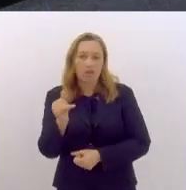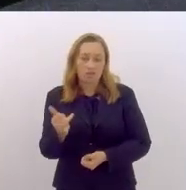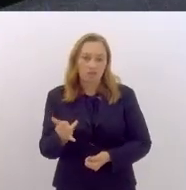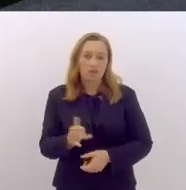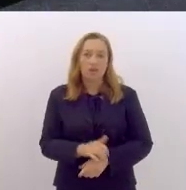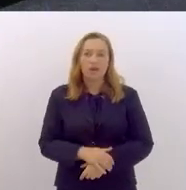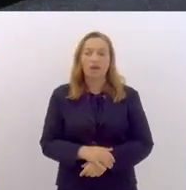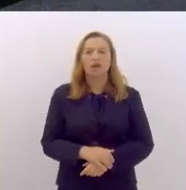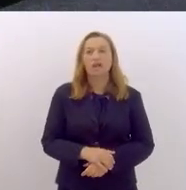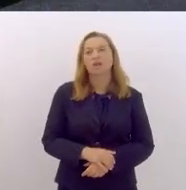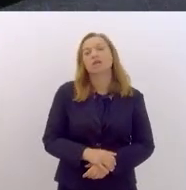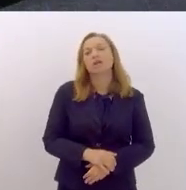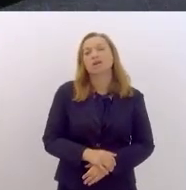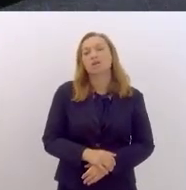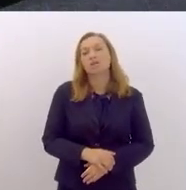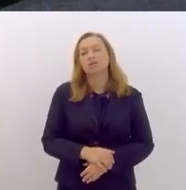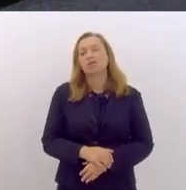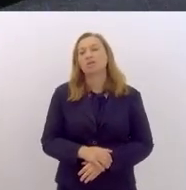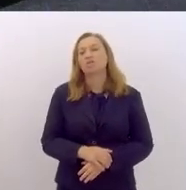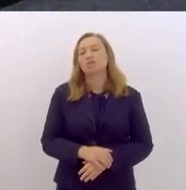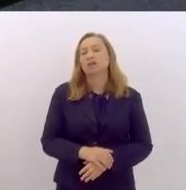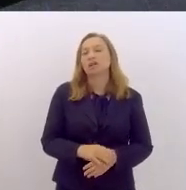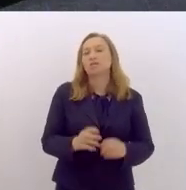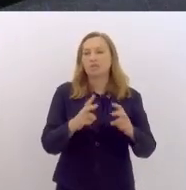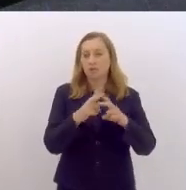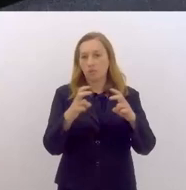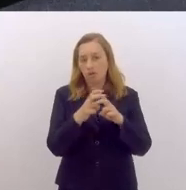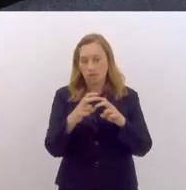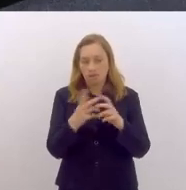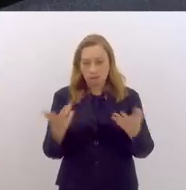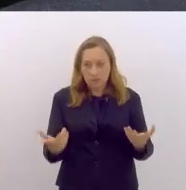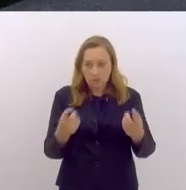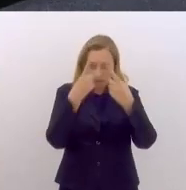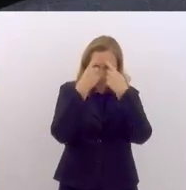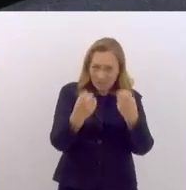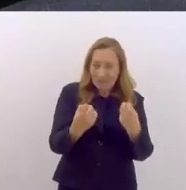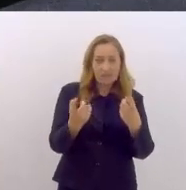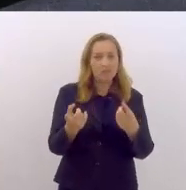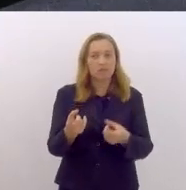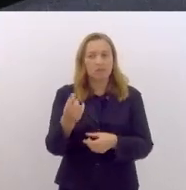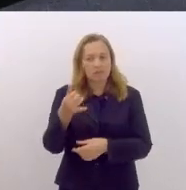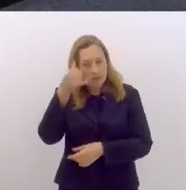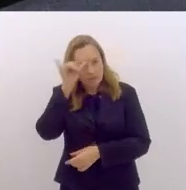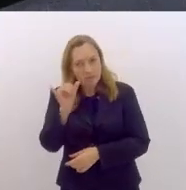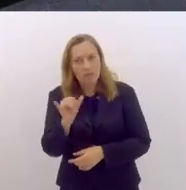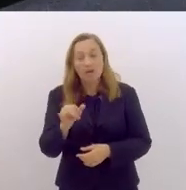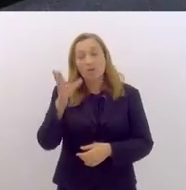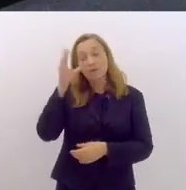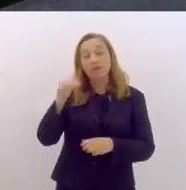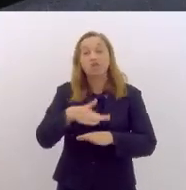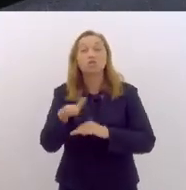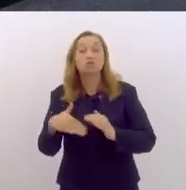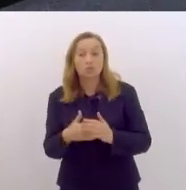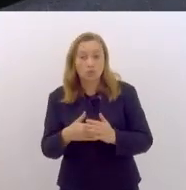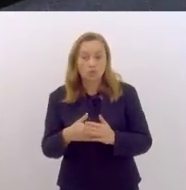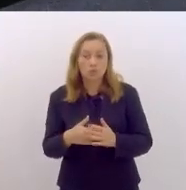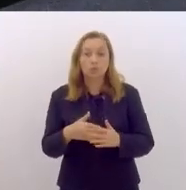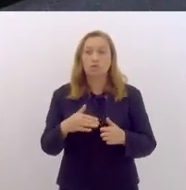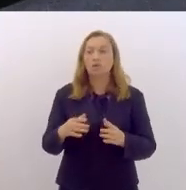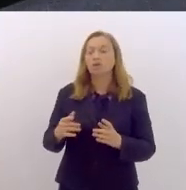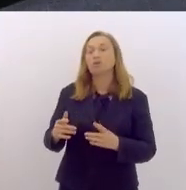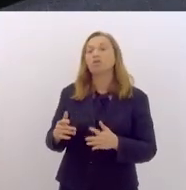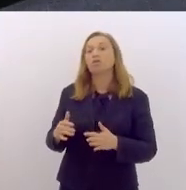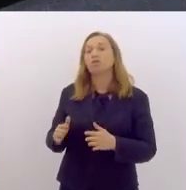importante lembrar isso. As torcidas organizadas não querem fomentar a violência no estádio, ao contrário. É do interesse de todos, sobretudo aqueles que torcem de